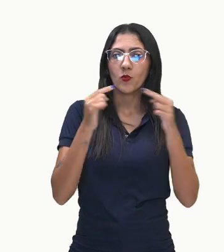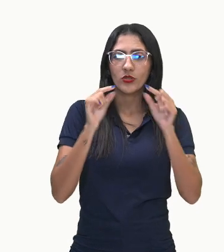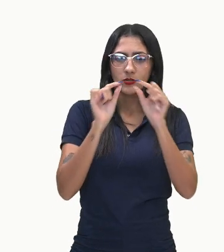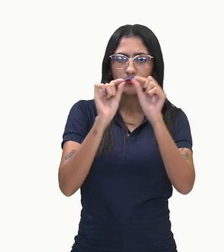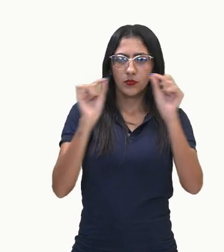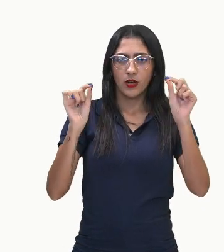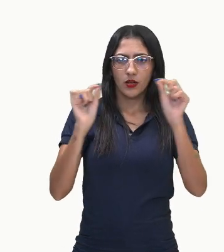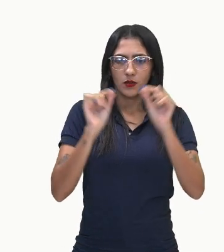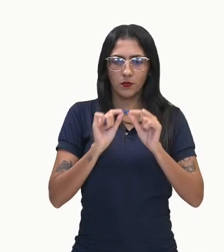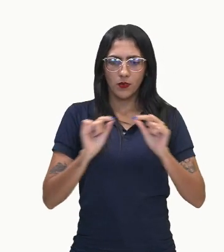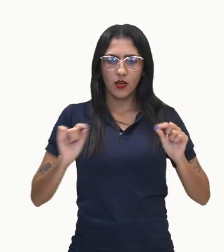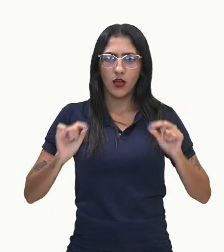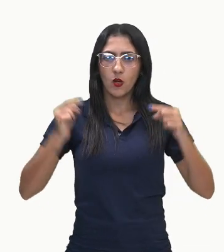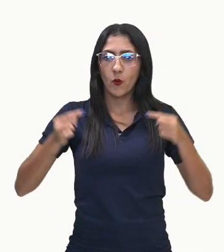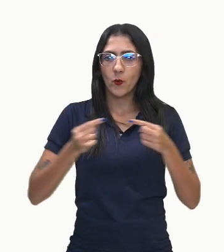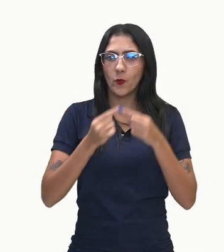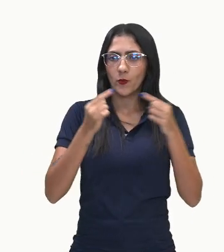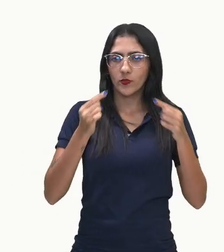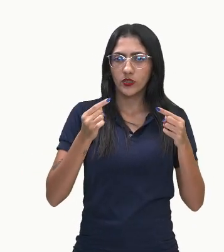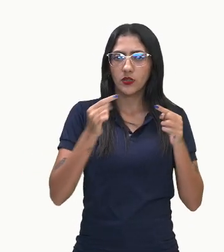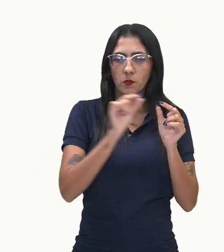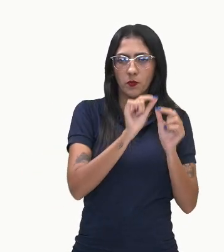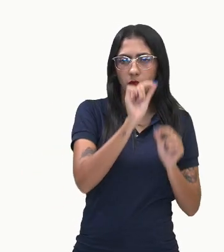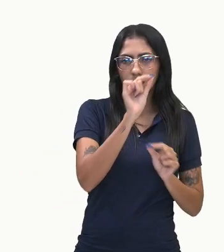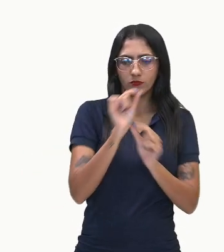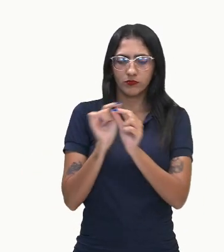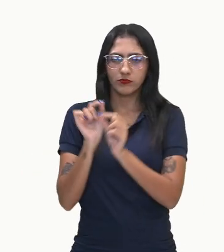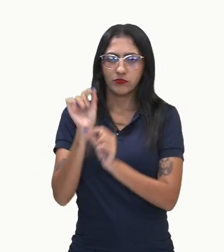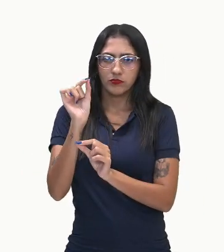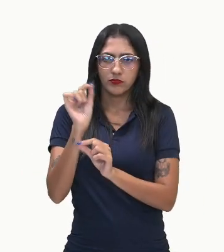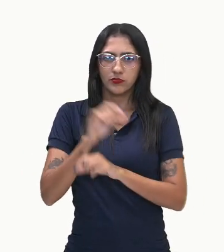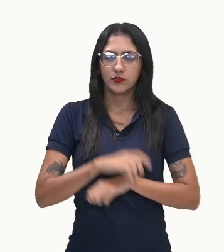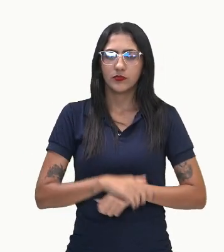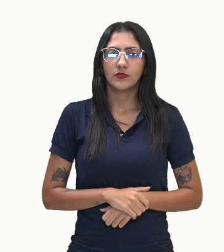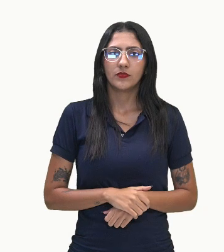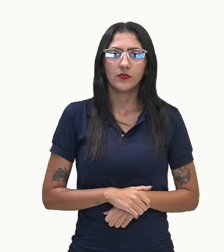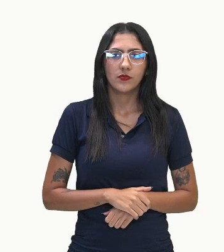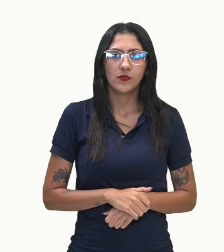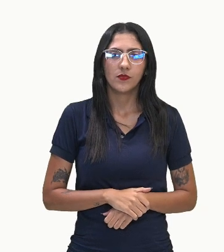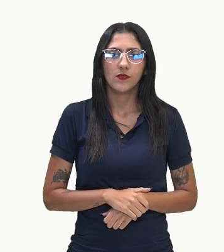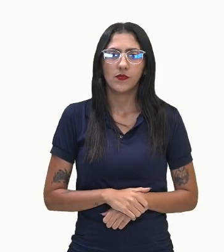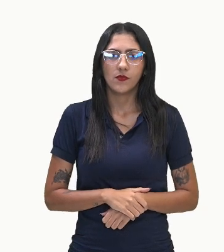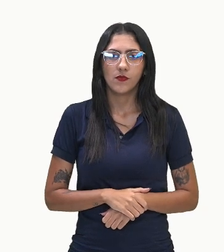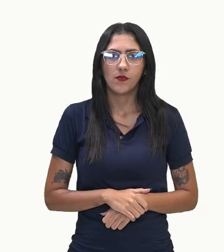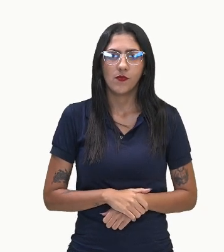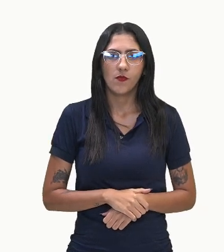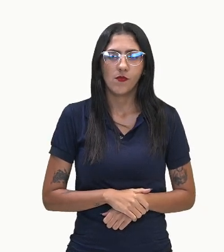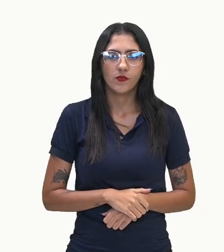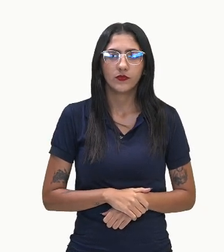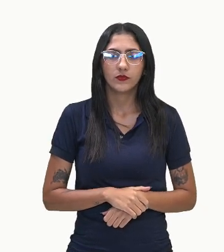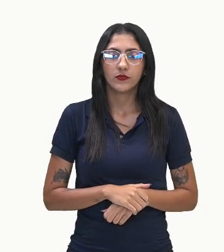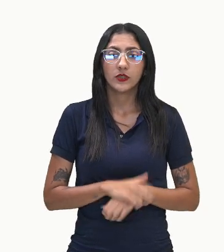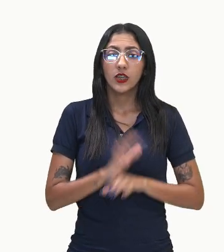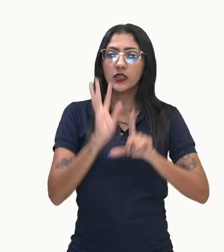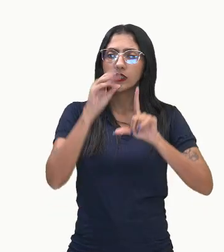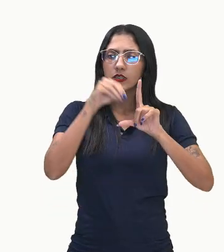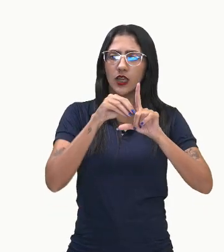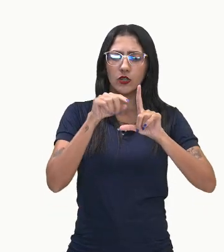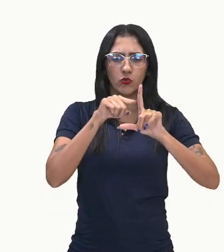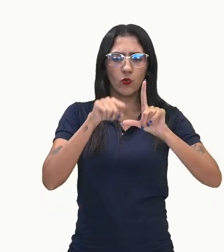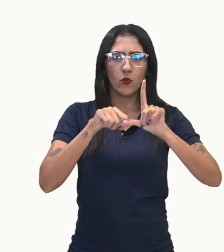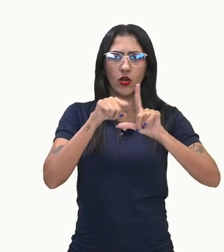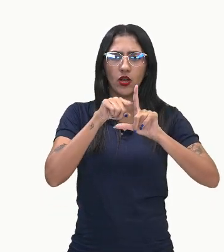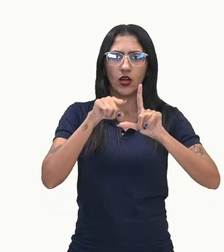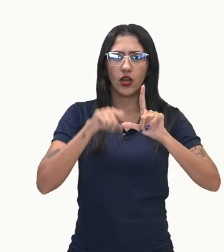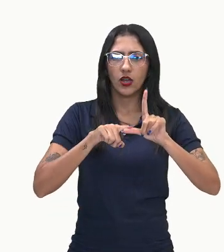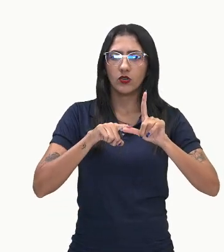de lados paralelos, tá bom? E, nesse caso, os ângulos internos